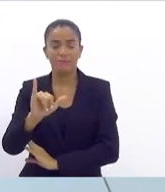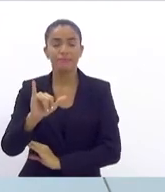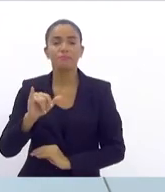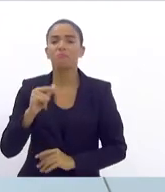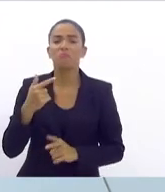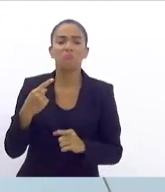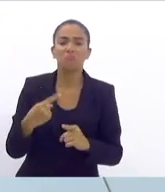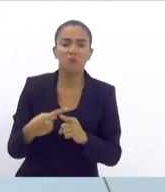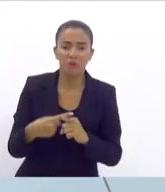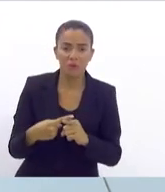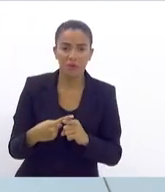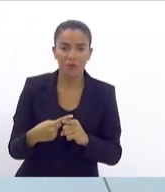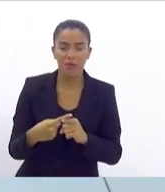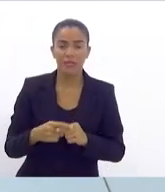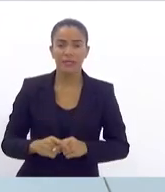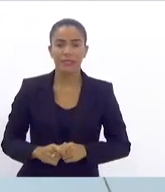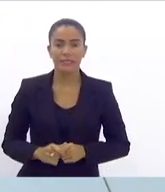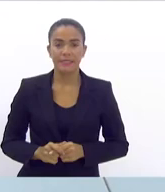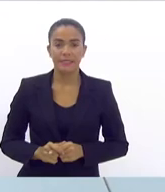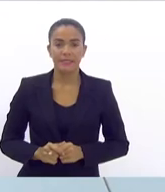quê?